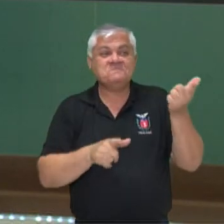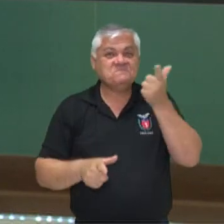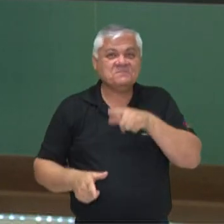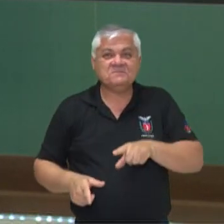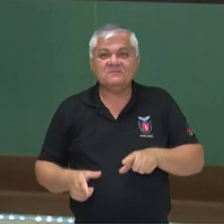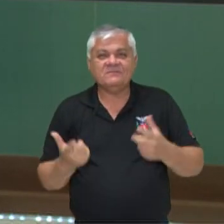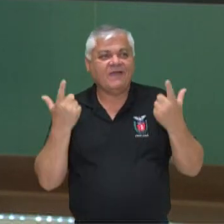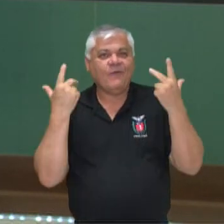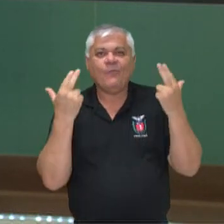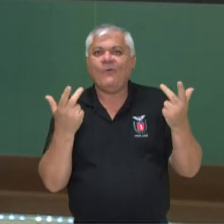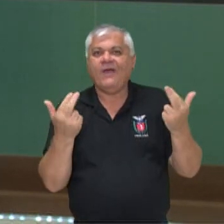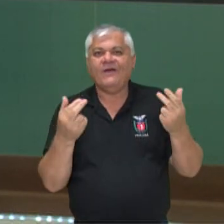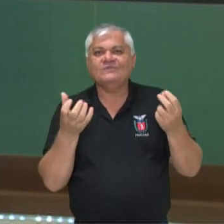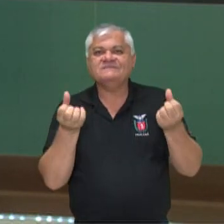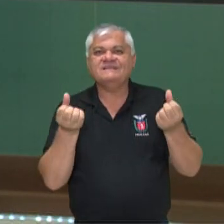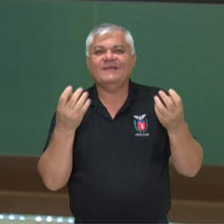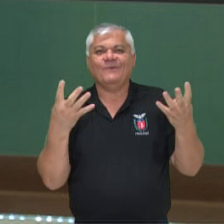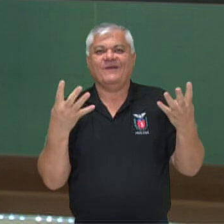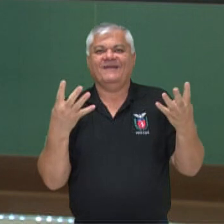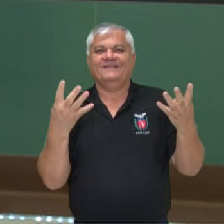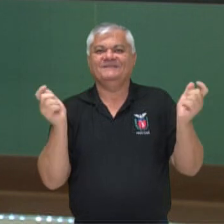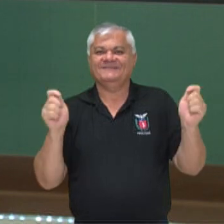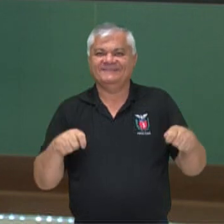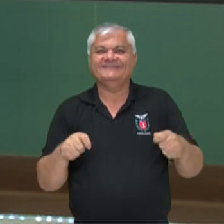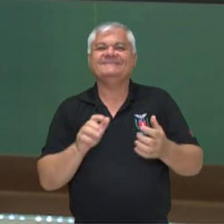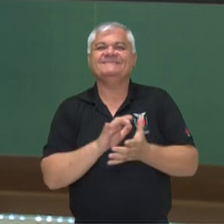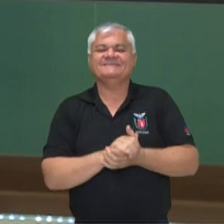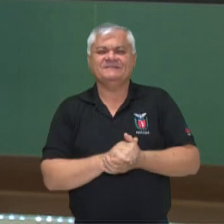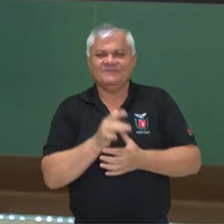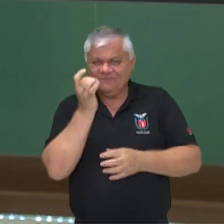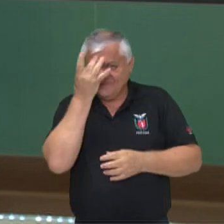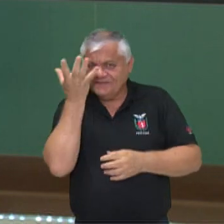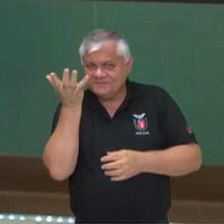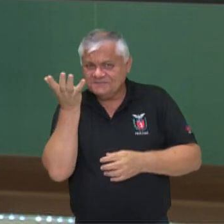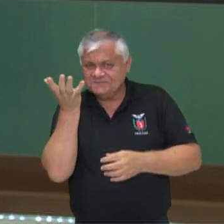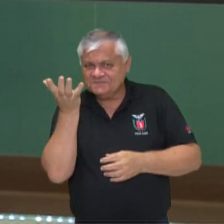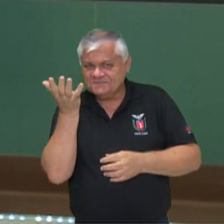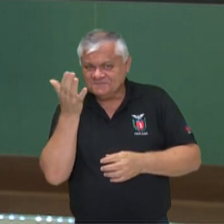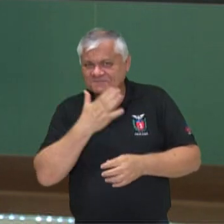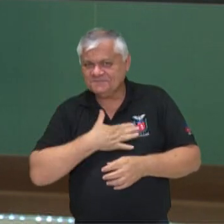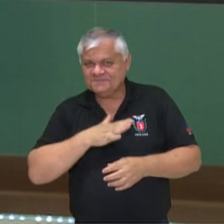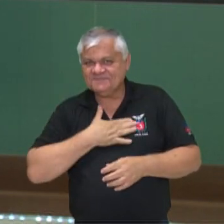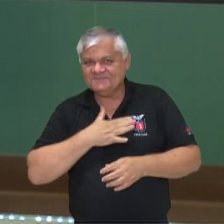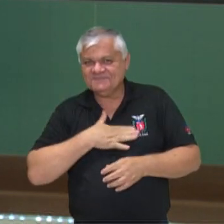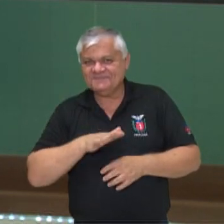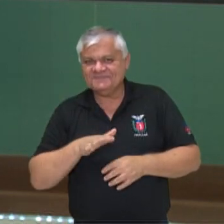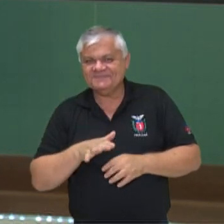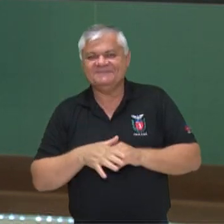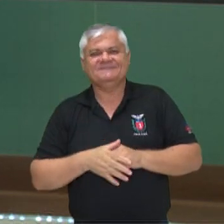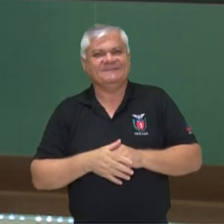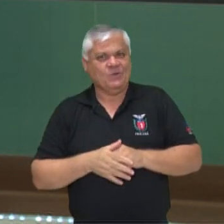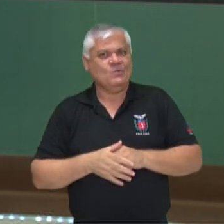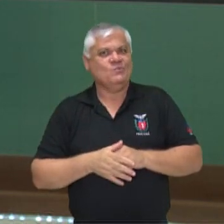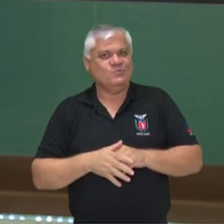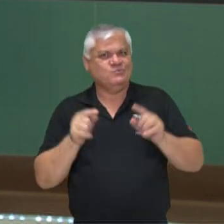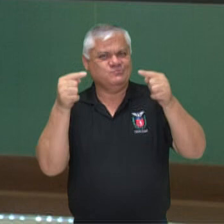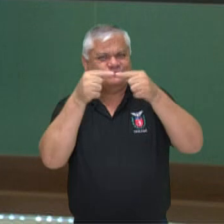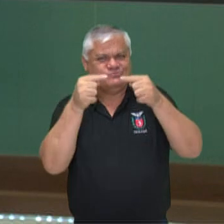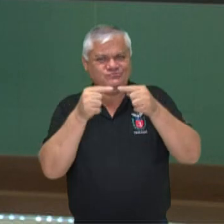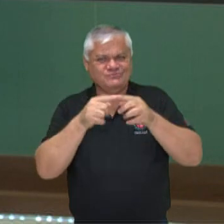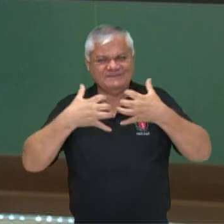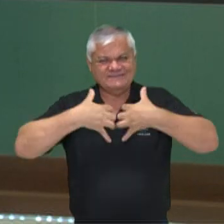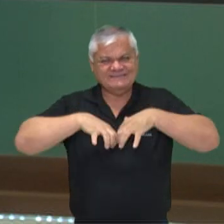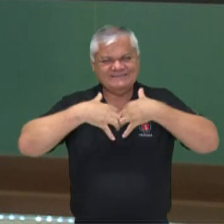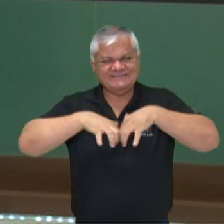número. 64 é a área dessas figuras. Fácil? Ficou tranquilo? Bastante aplicação, né? Bastante